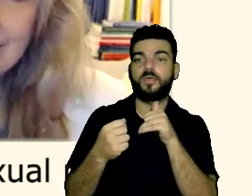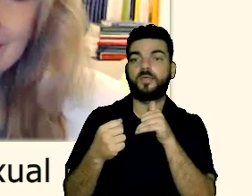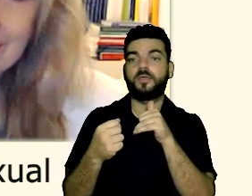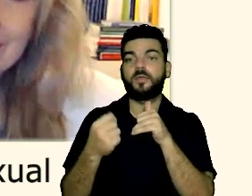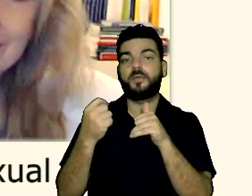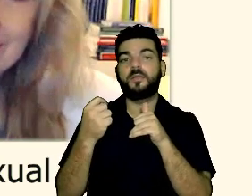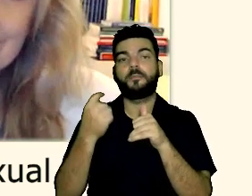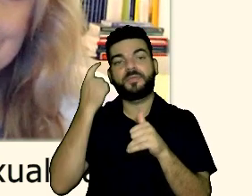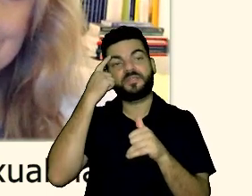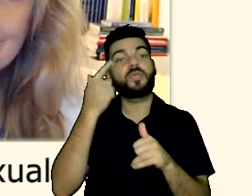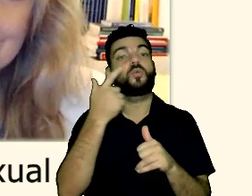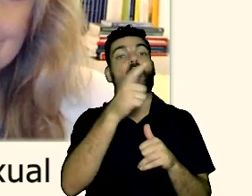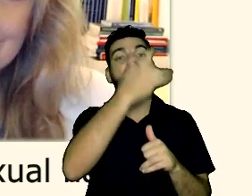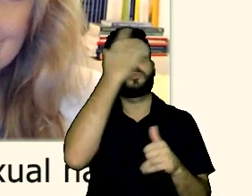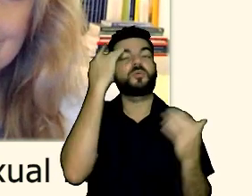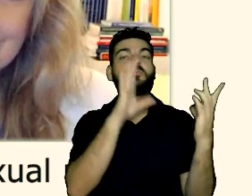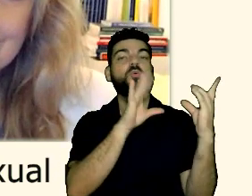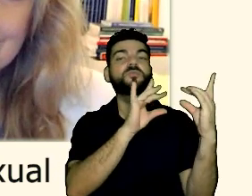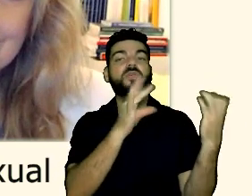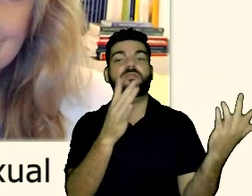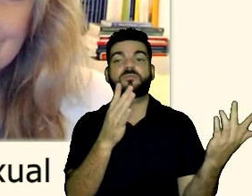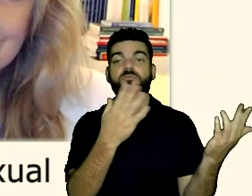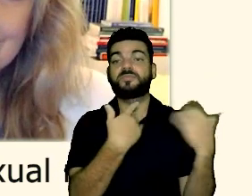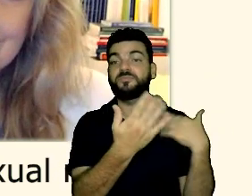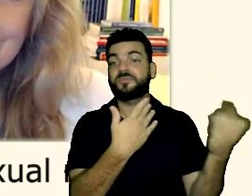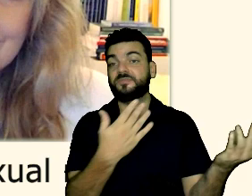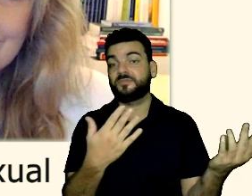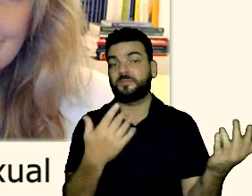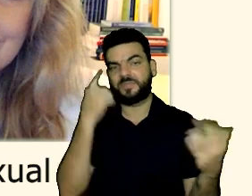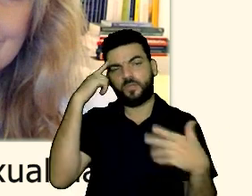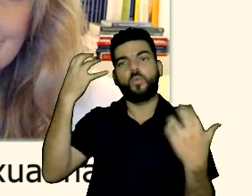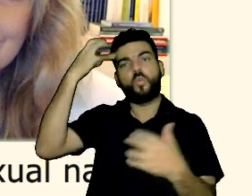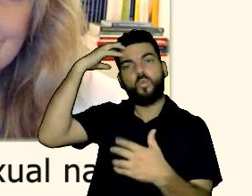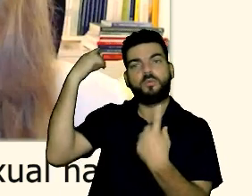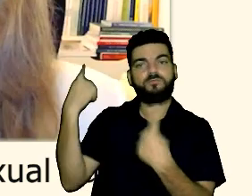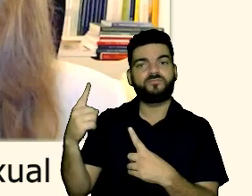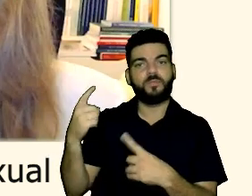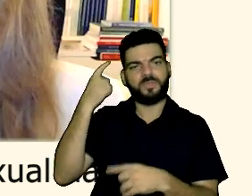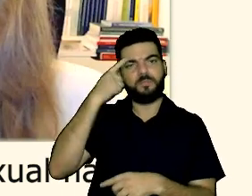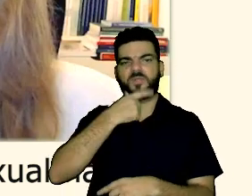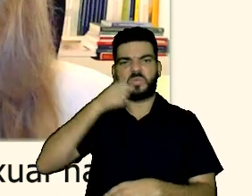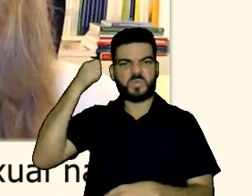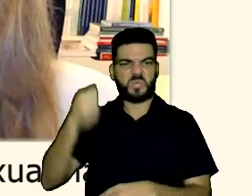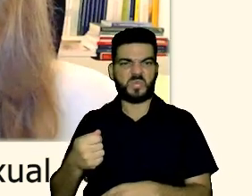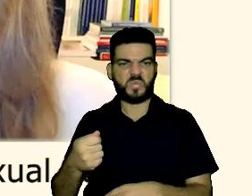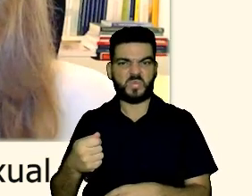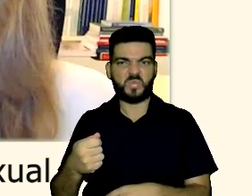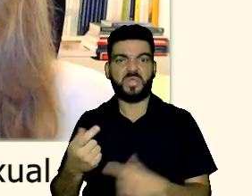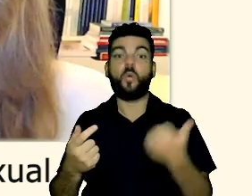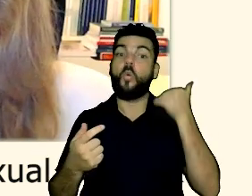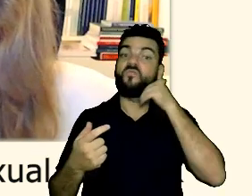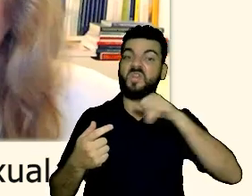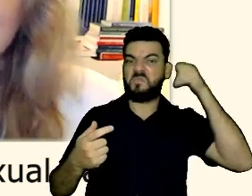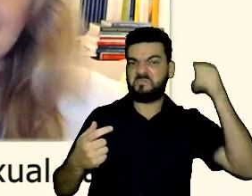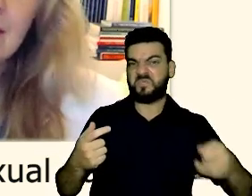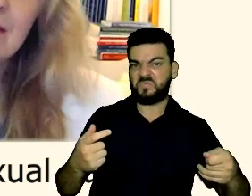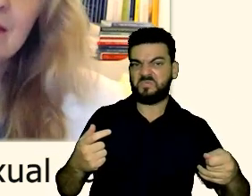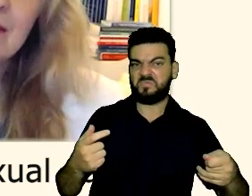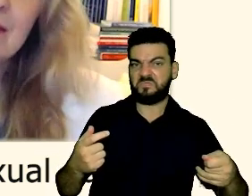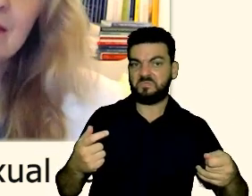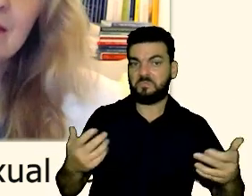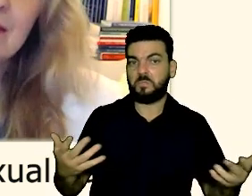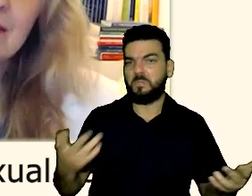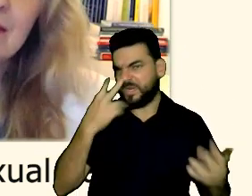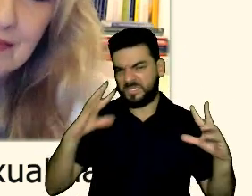questão muito importante, é cada vez mais comum homens e mulheres procurarem um consultório para falar sobre o lugar em que